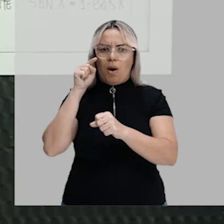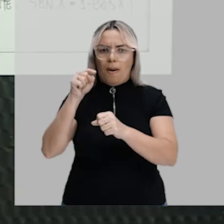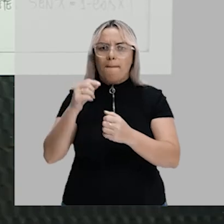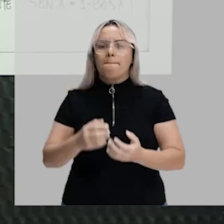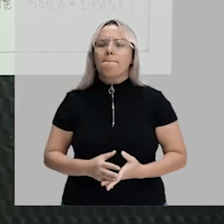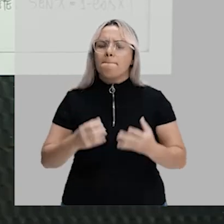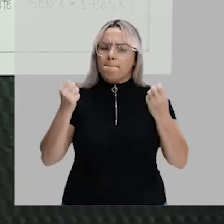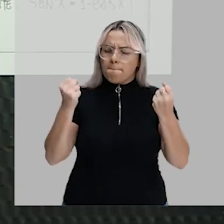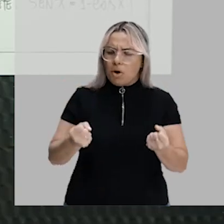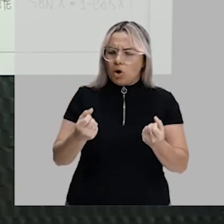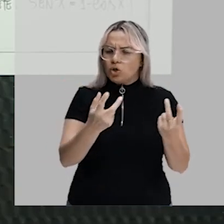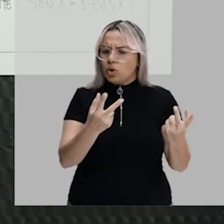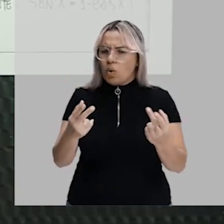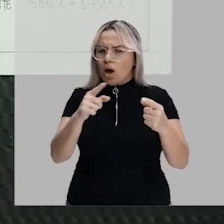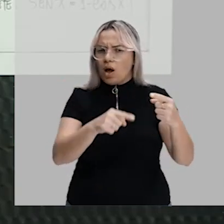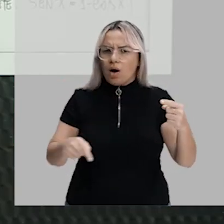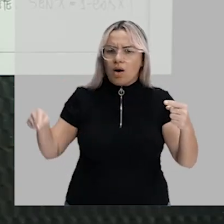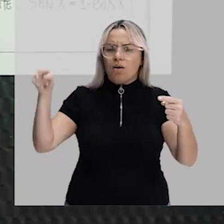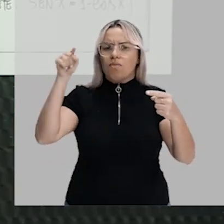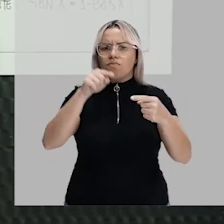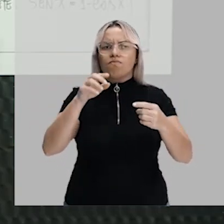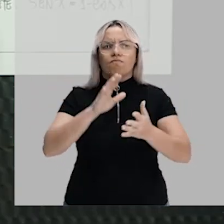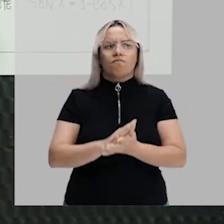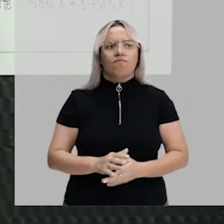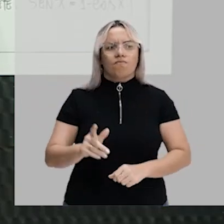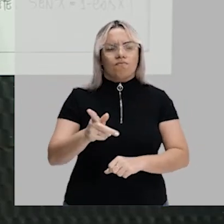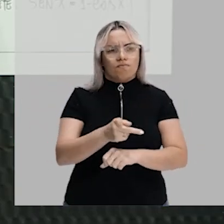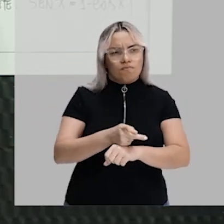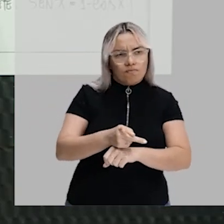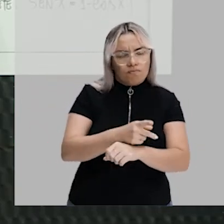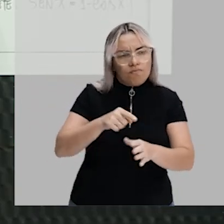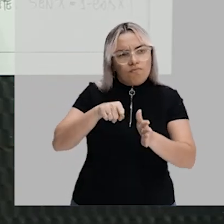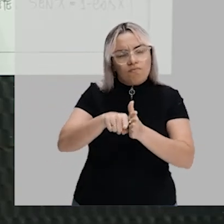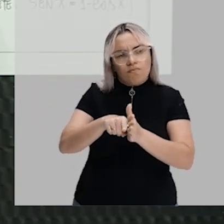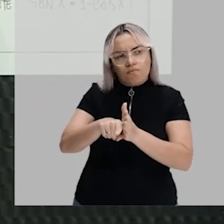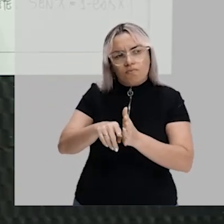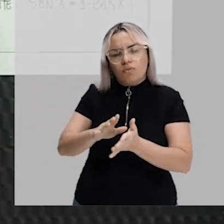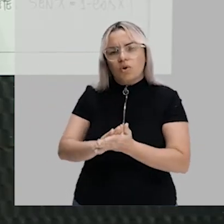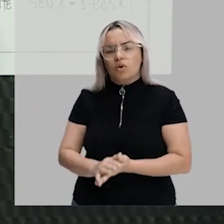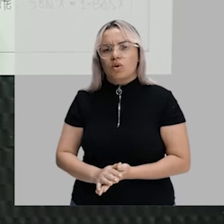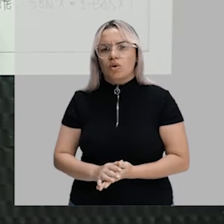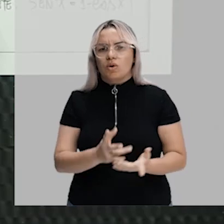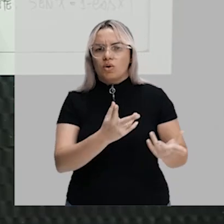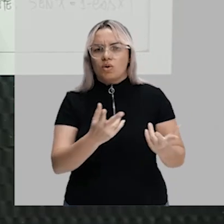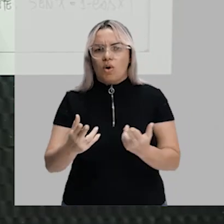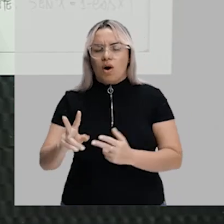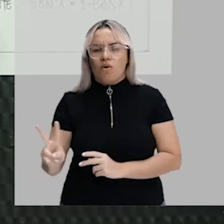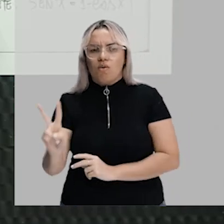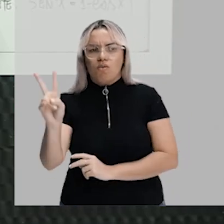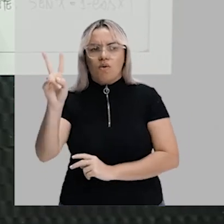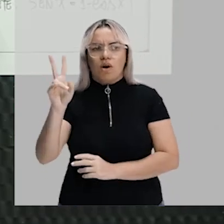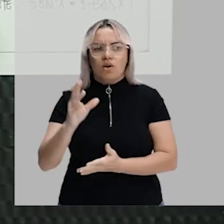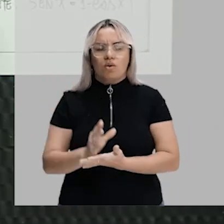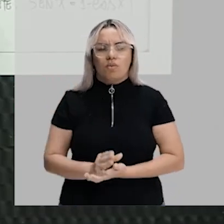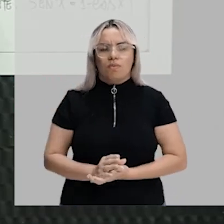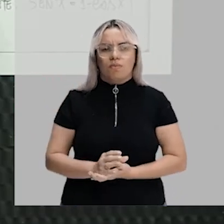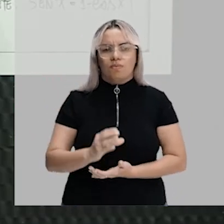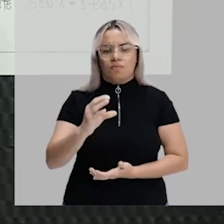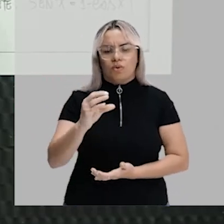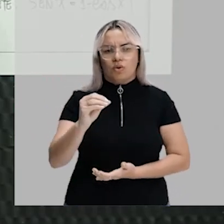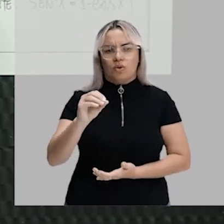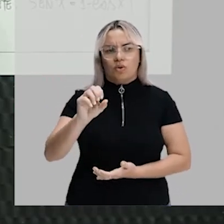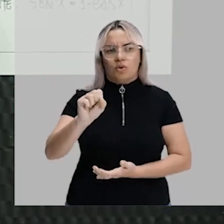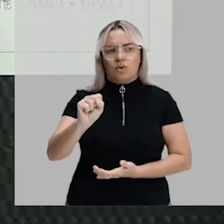mesma coisa vou fazer aqui ó você tem que buscar deixar ISO aqui com o mesmo valor cosseno de x